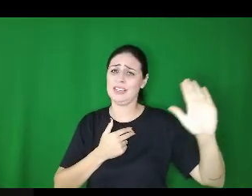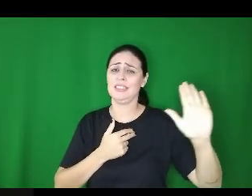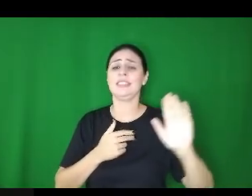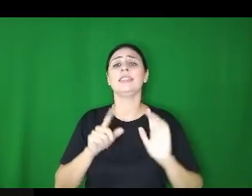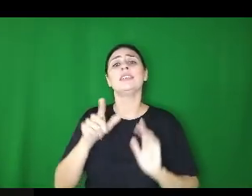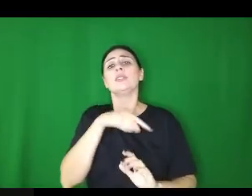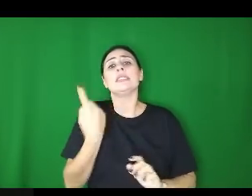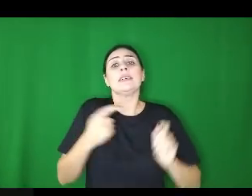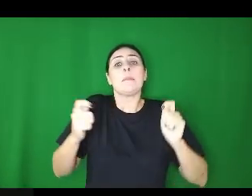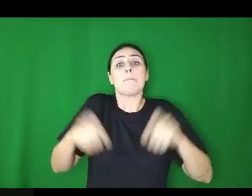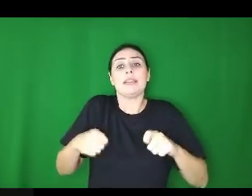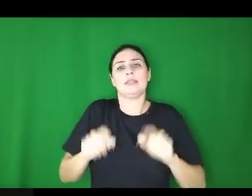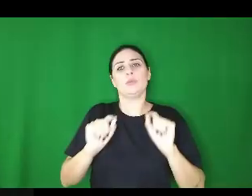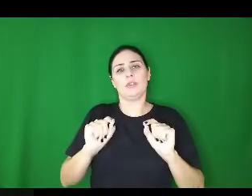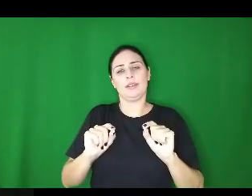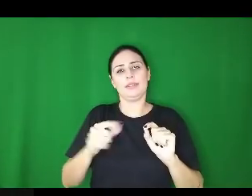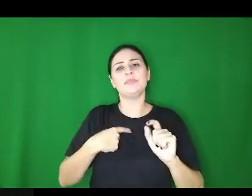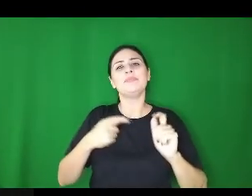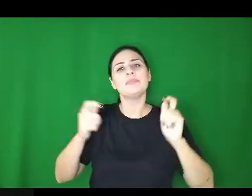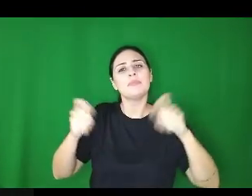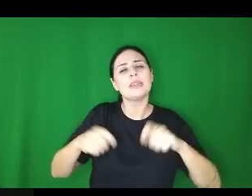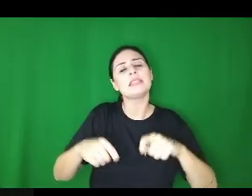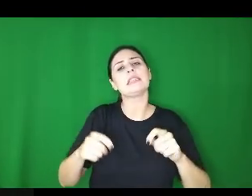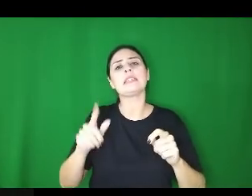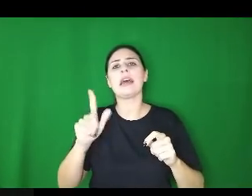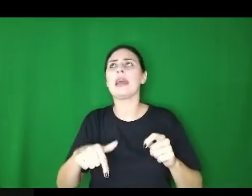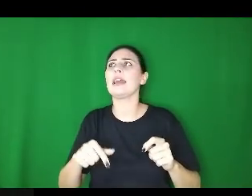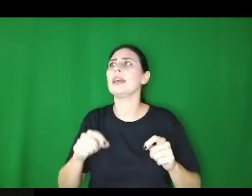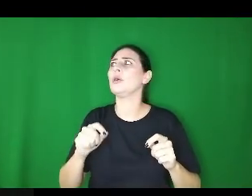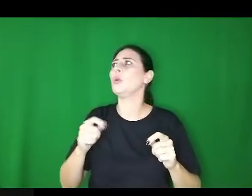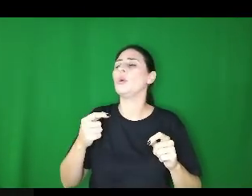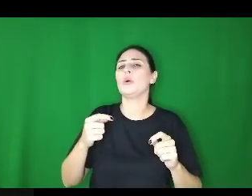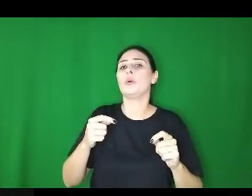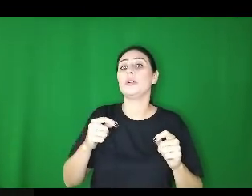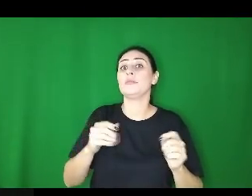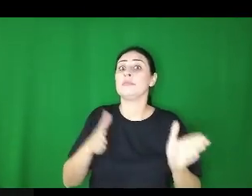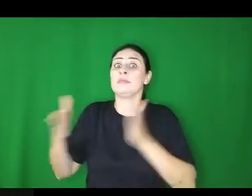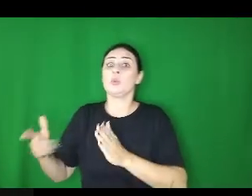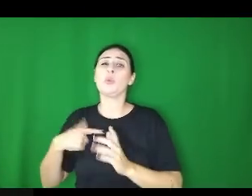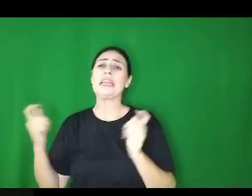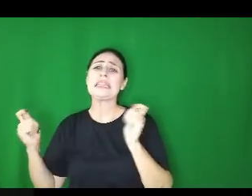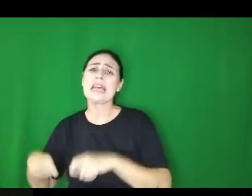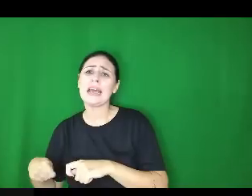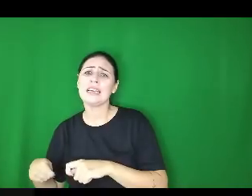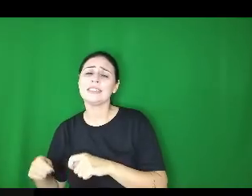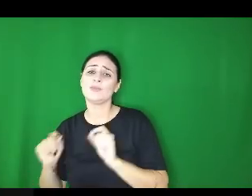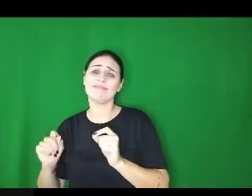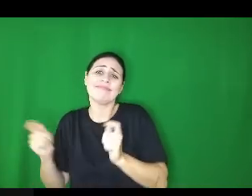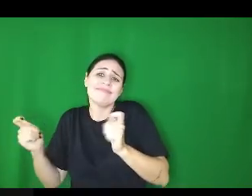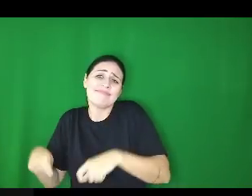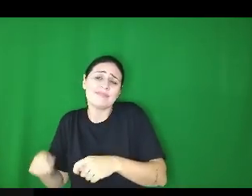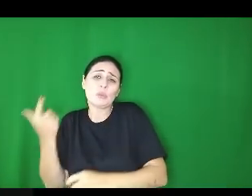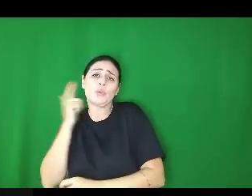então, não tem área de conhecimento que é mais ou menos importante, todas são importantes para o desenvolvimento das crianças, tá? Então, esse é